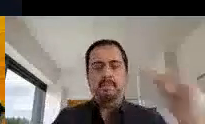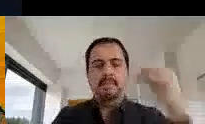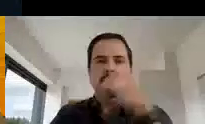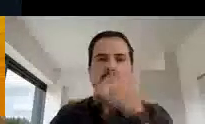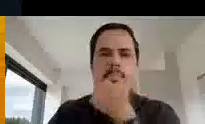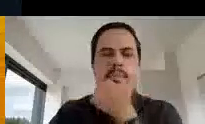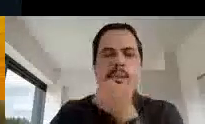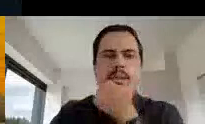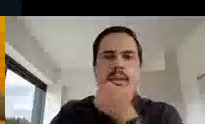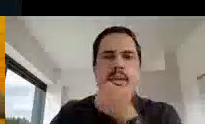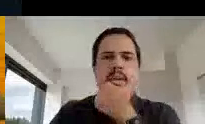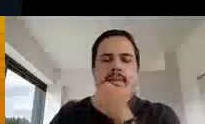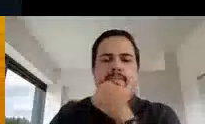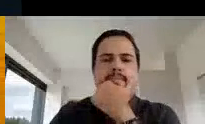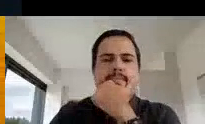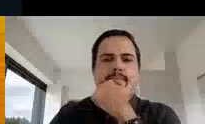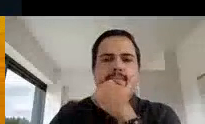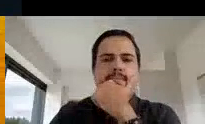tá?